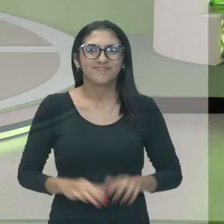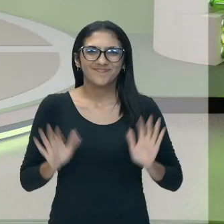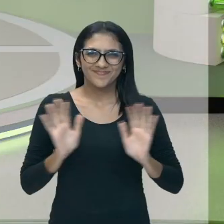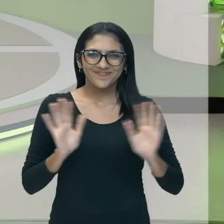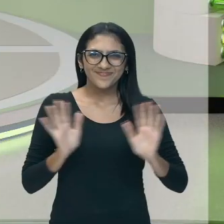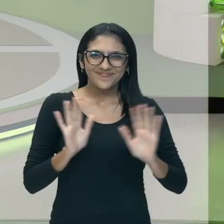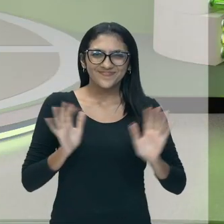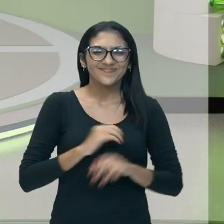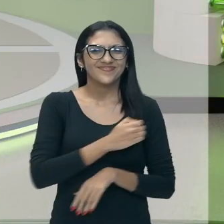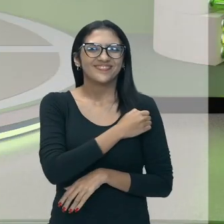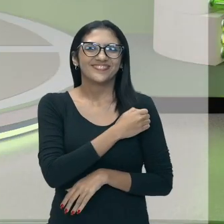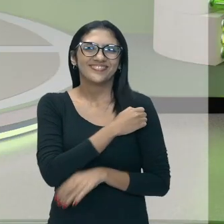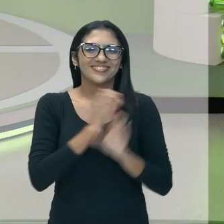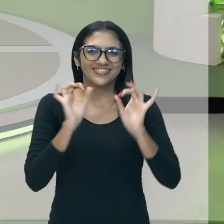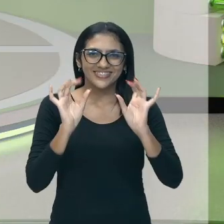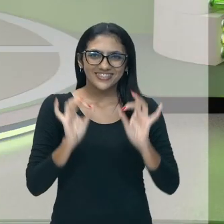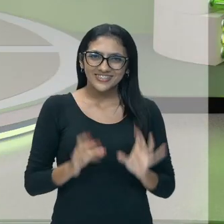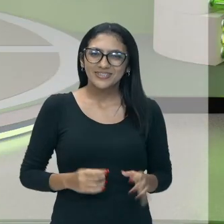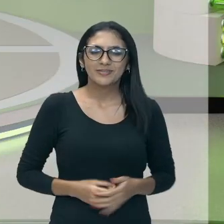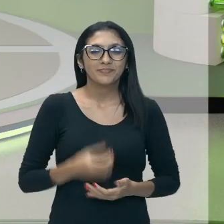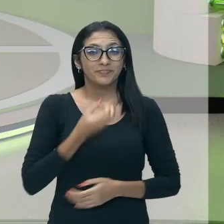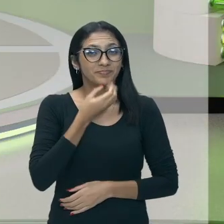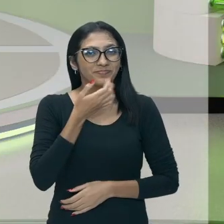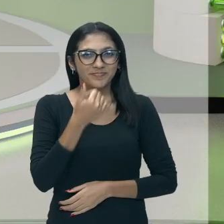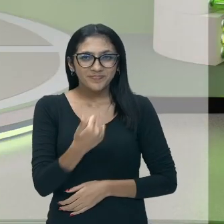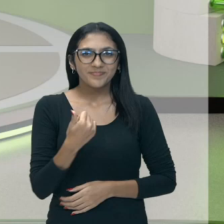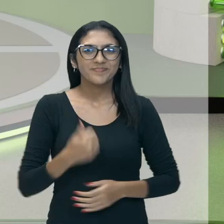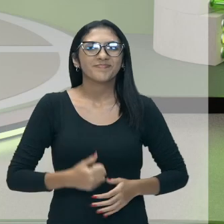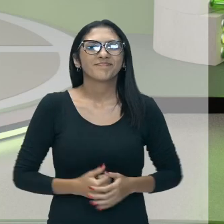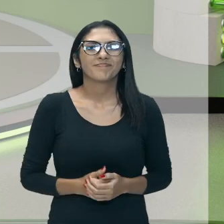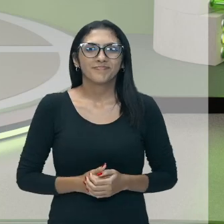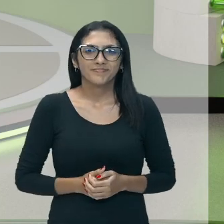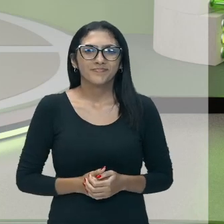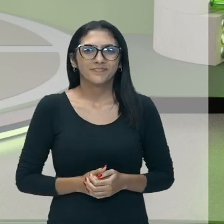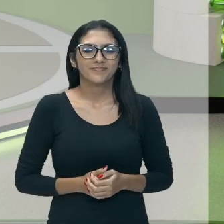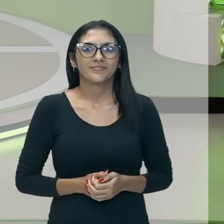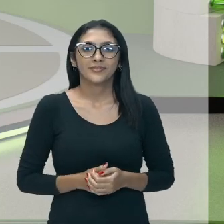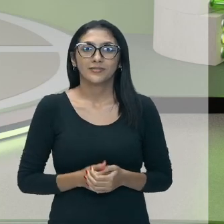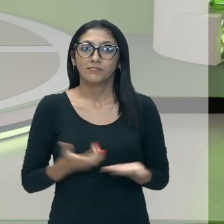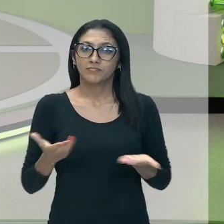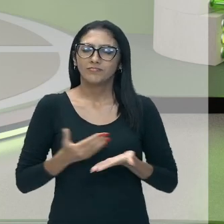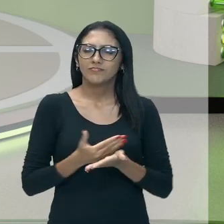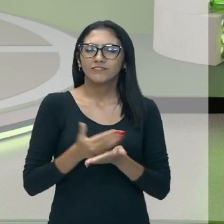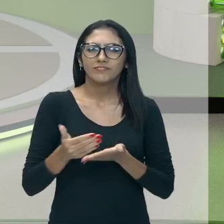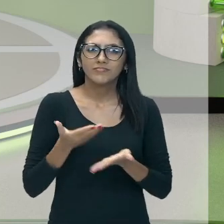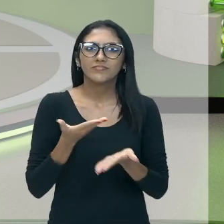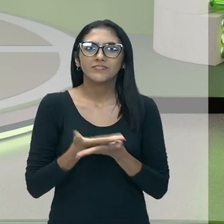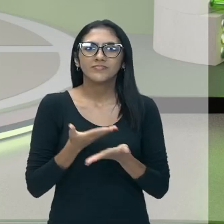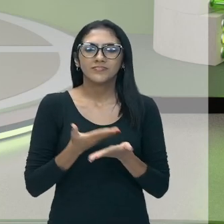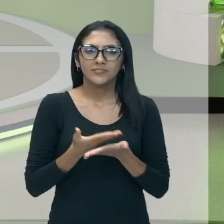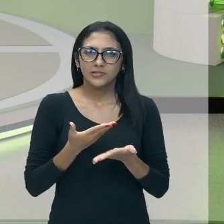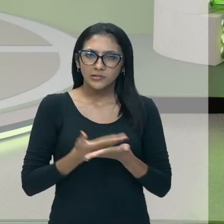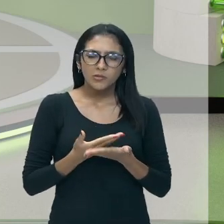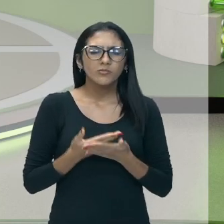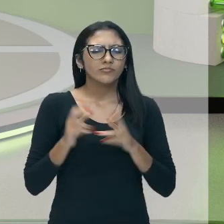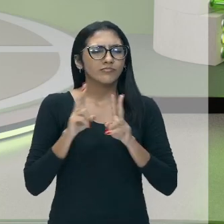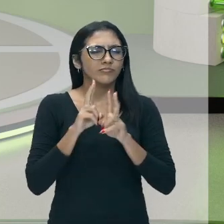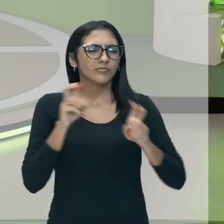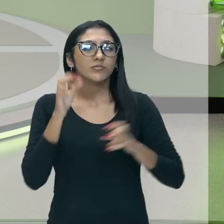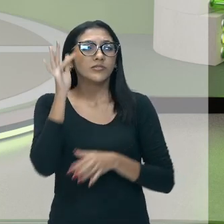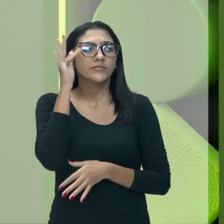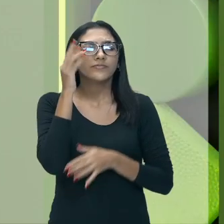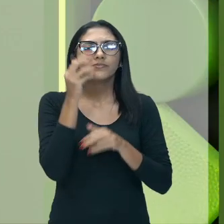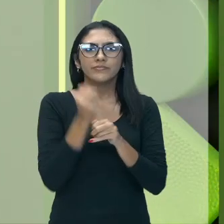Olá, meus queridos, tudo bem com vocês? Vamos iniciar o nosso universo da